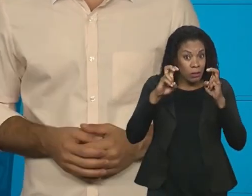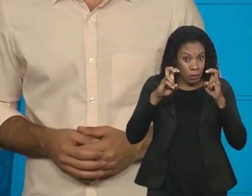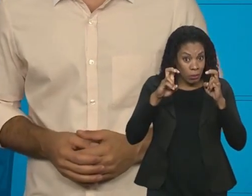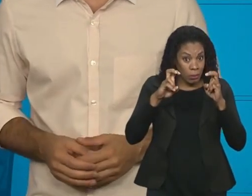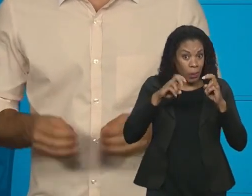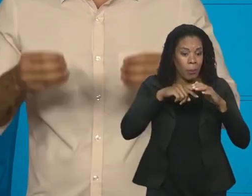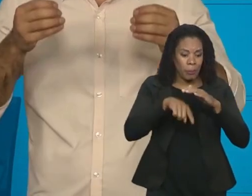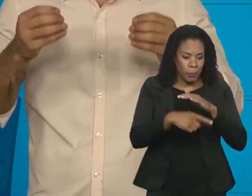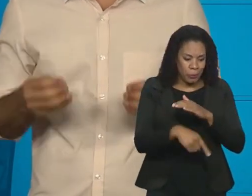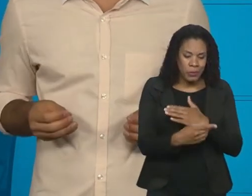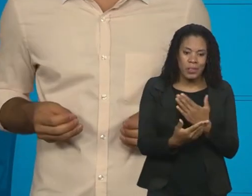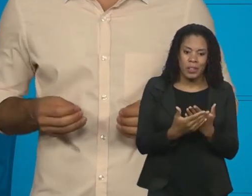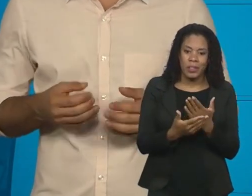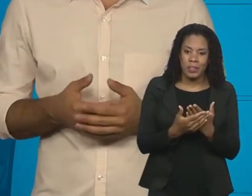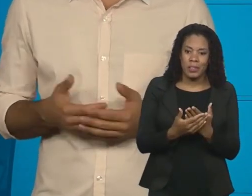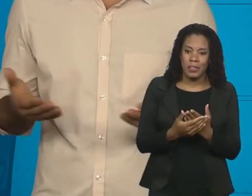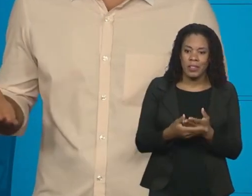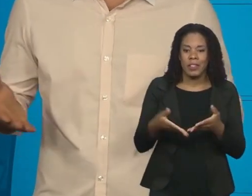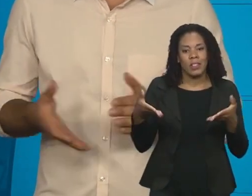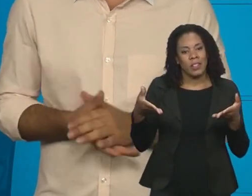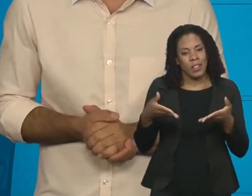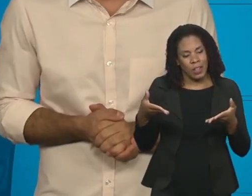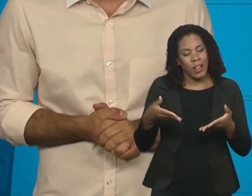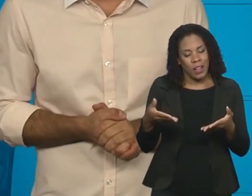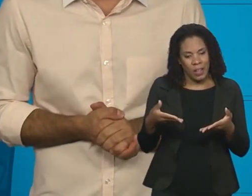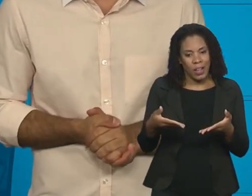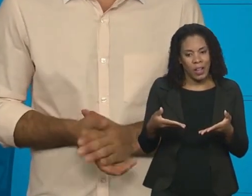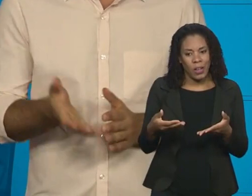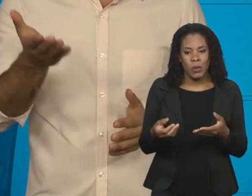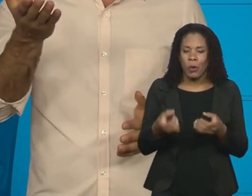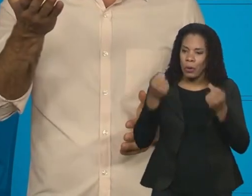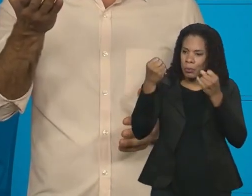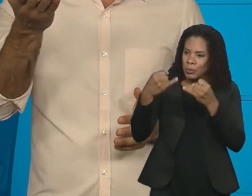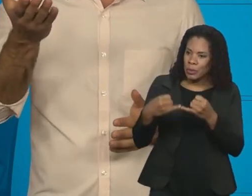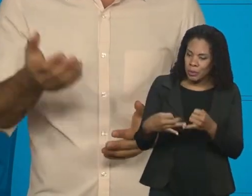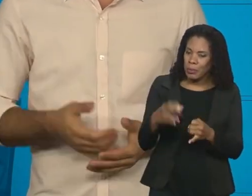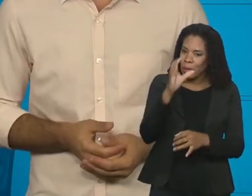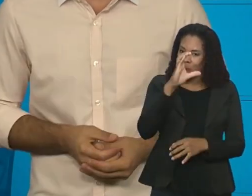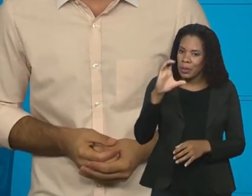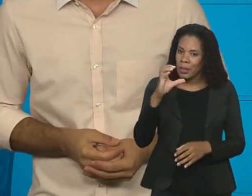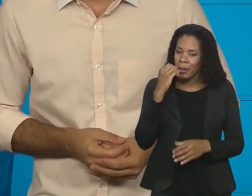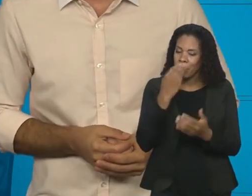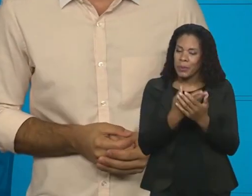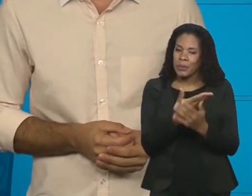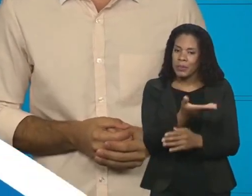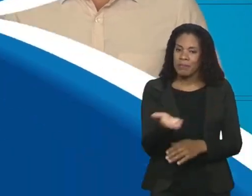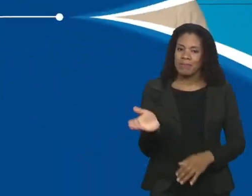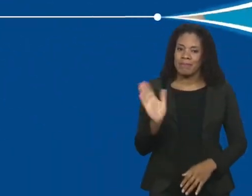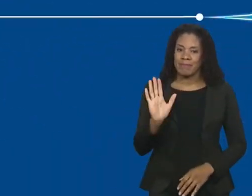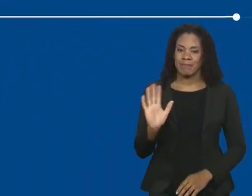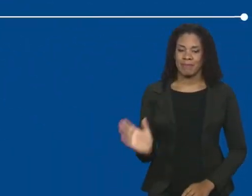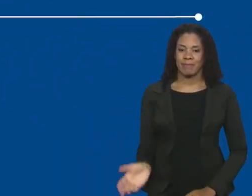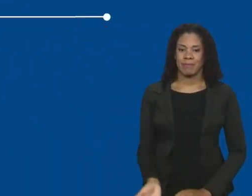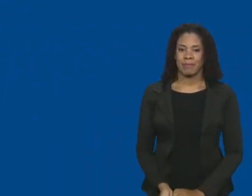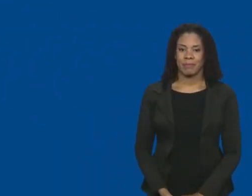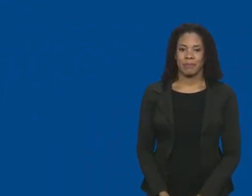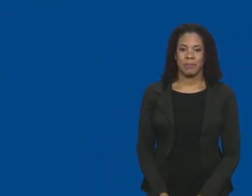aqui para apresentar uma excelente análise do terreno ao meu cliente. Bons estudos e até mais!